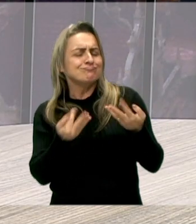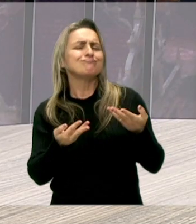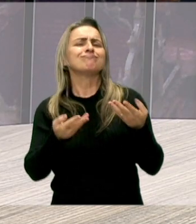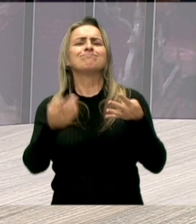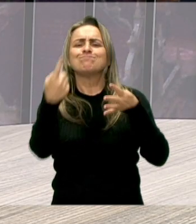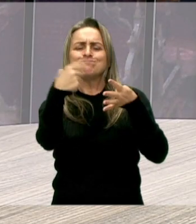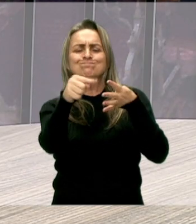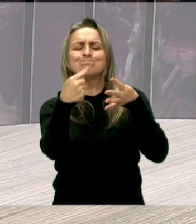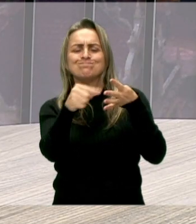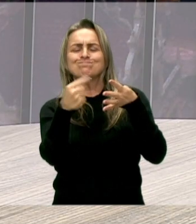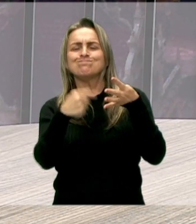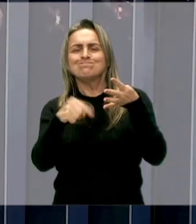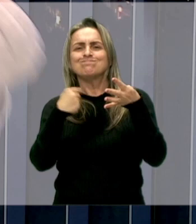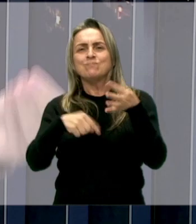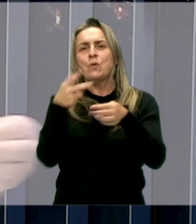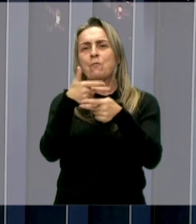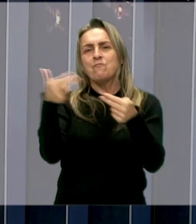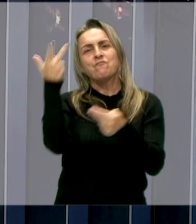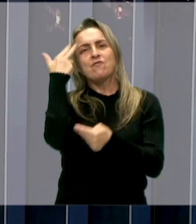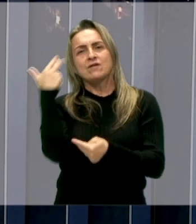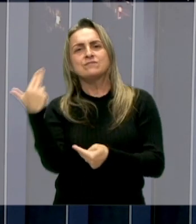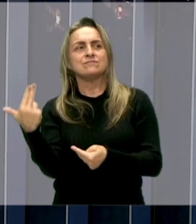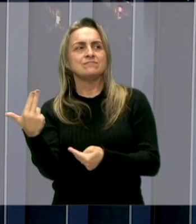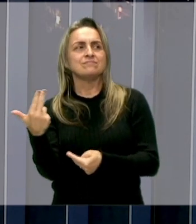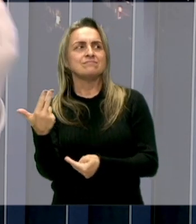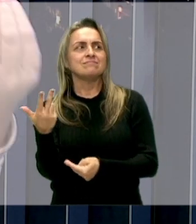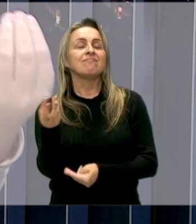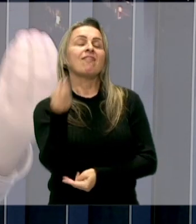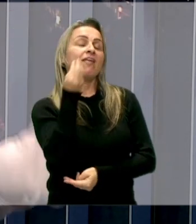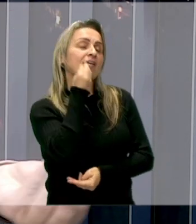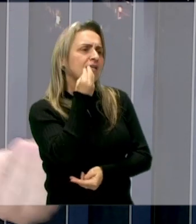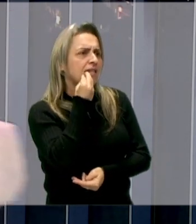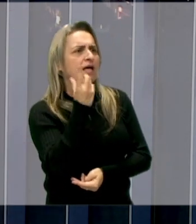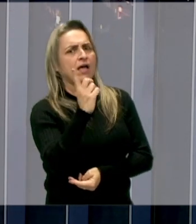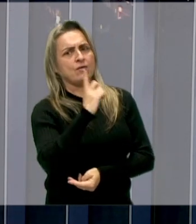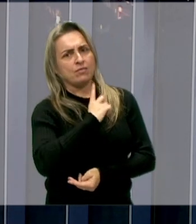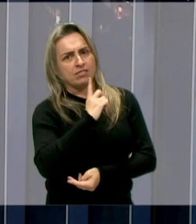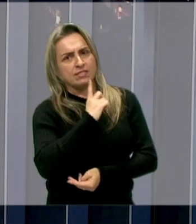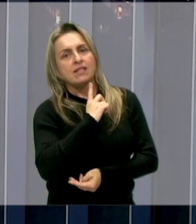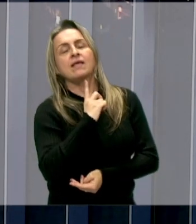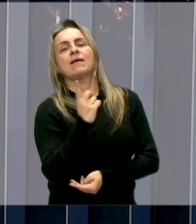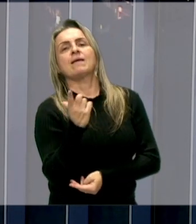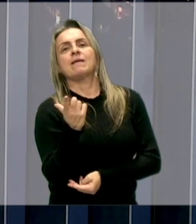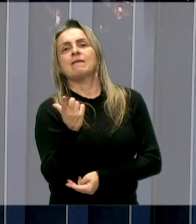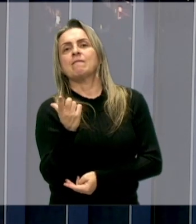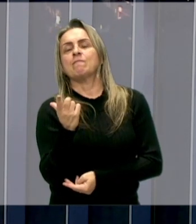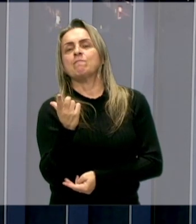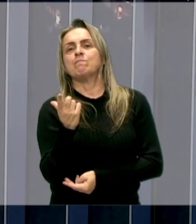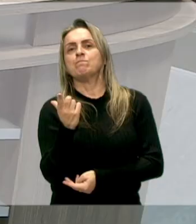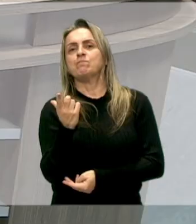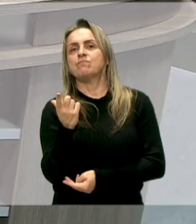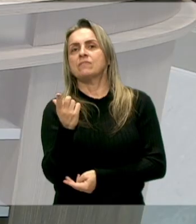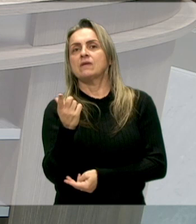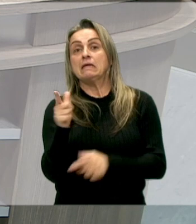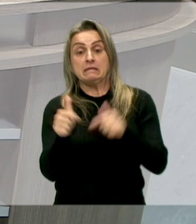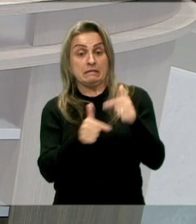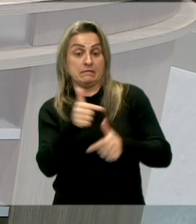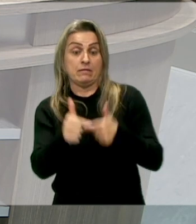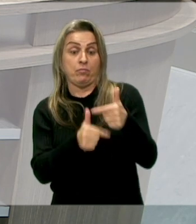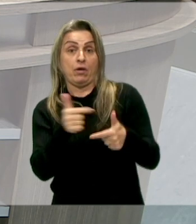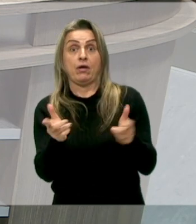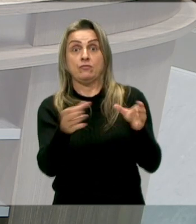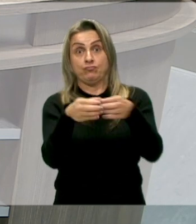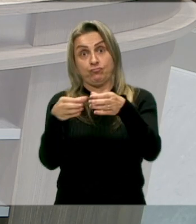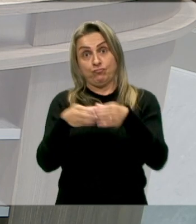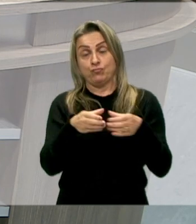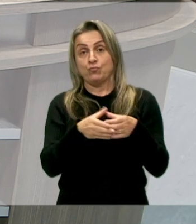E, claro, existem, né, bandas e trabalhos que são, digamos assim, hoje